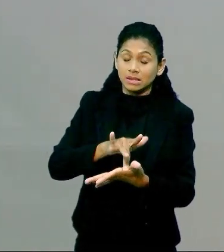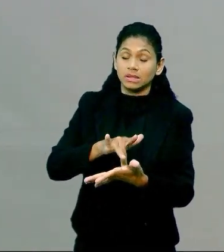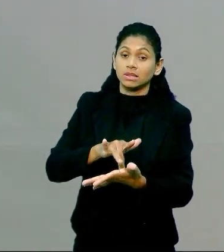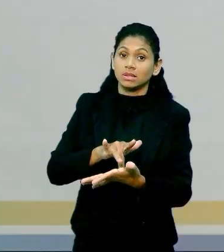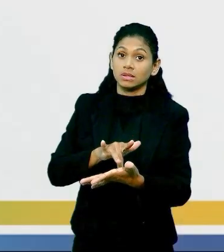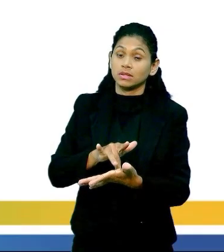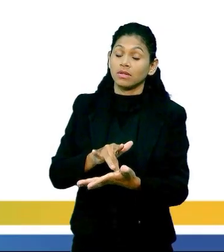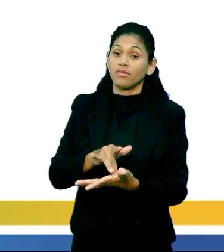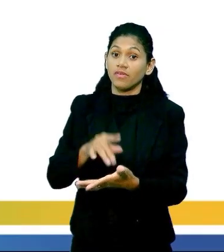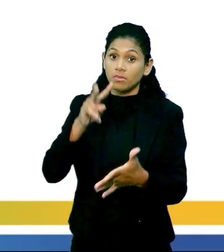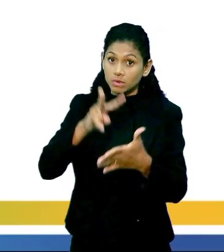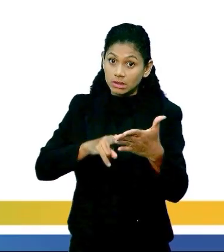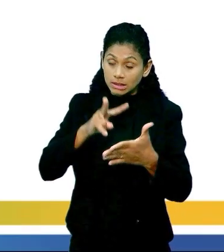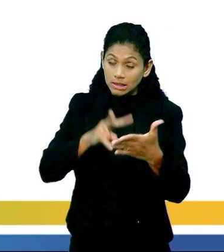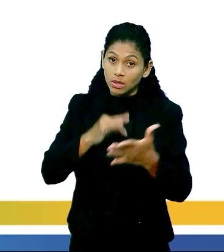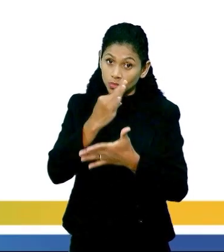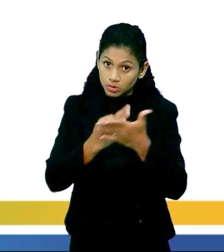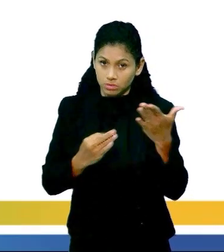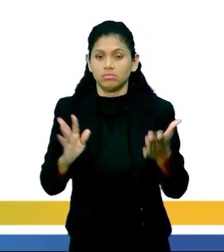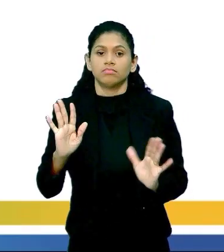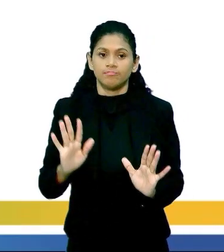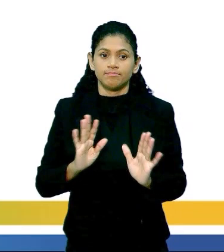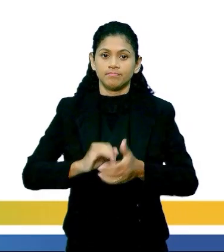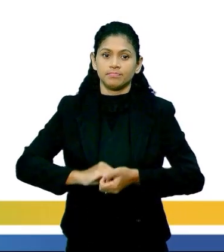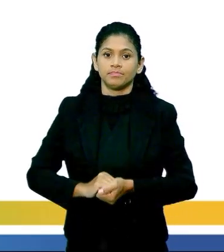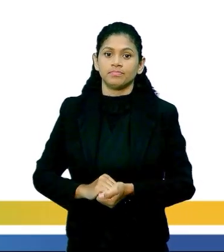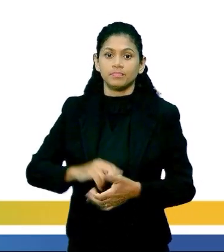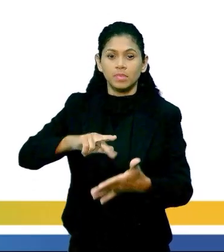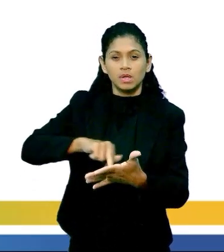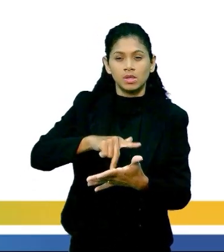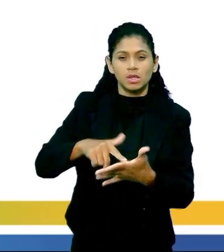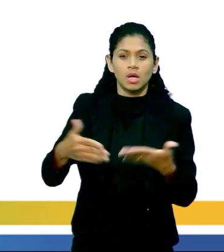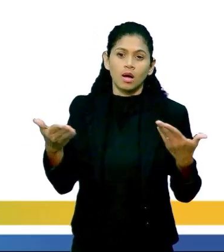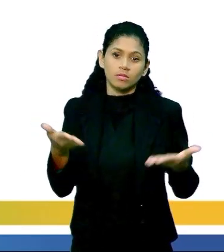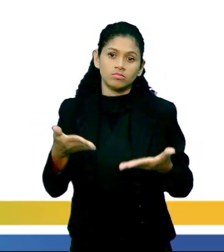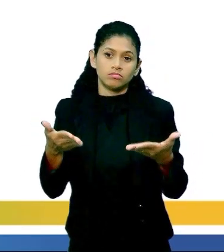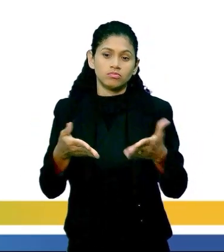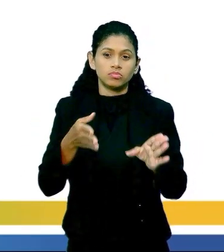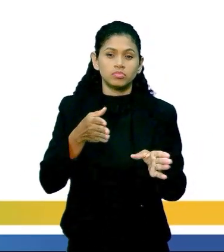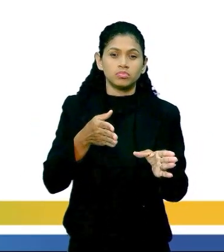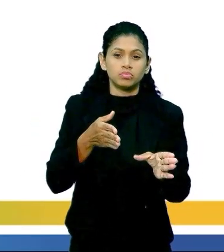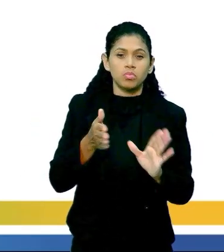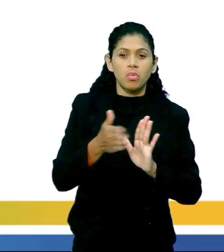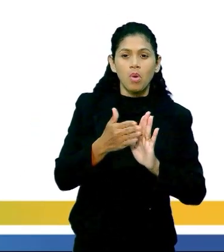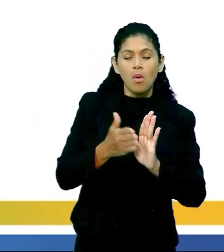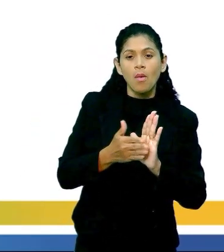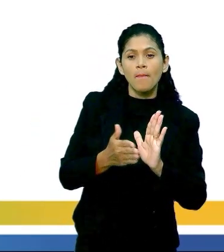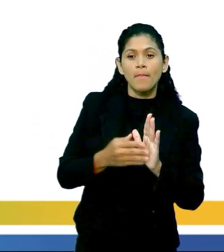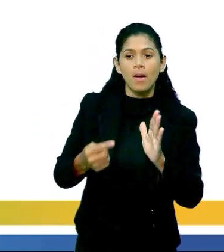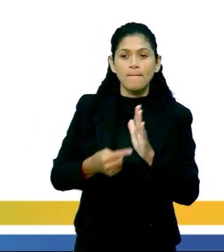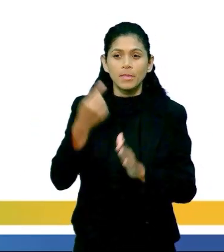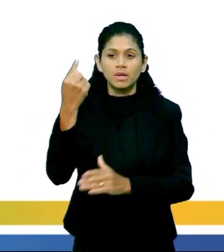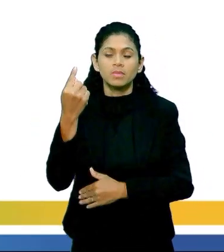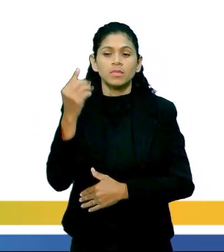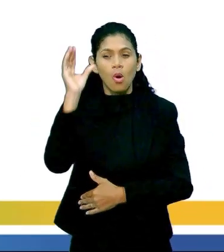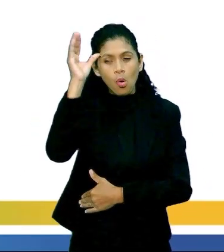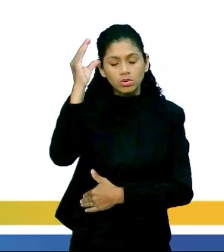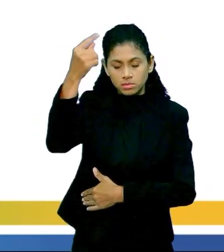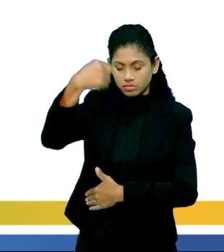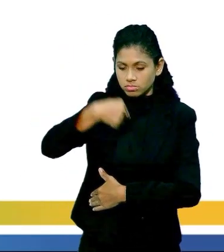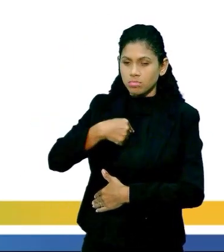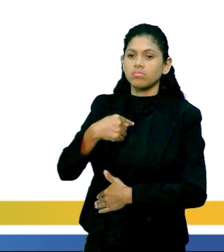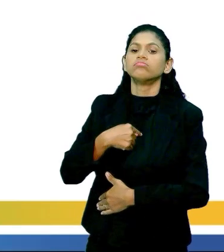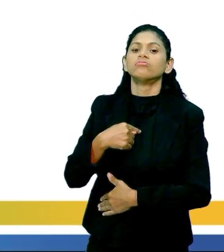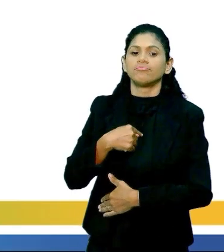da informação que o texto nos passa. Vamos lá. A dança moderna propõe, em primeiro lugar, o conhecimento de si e o